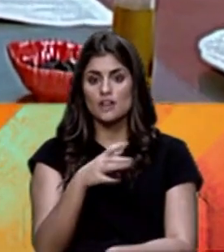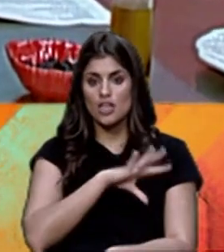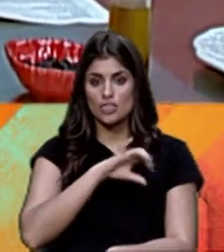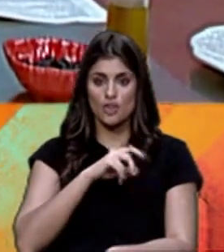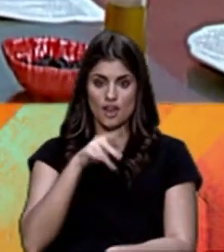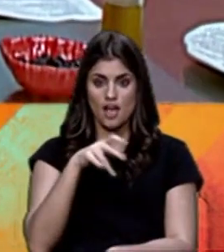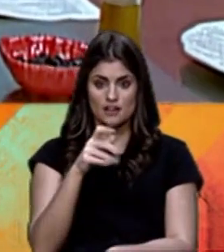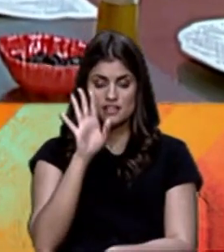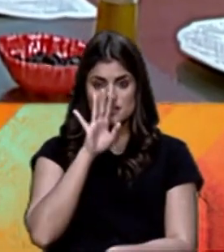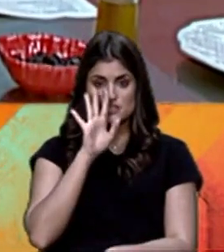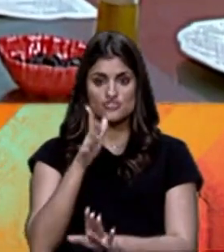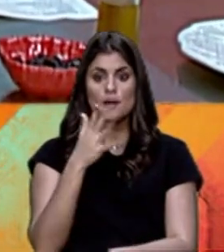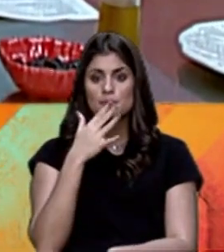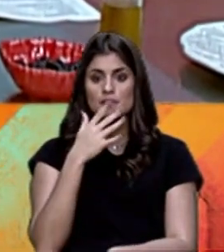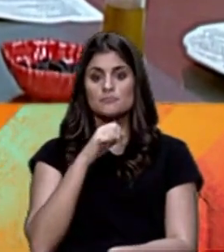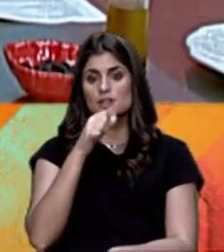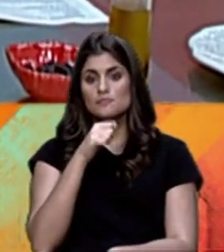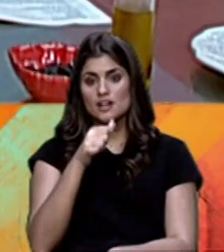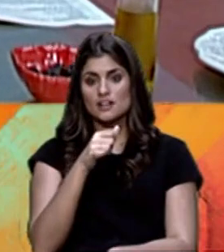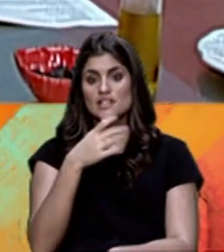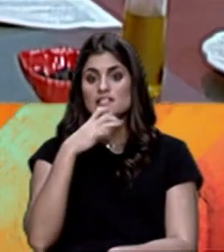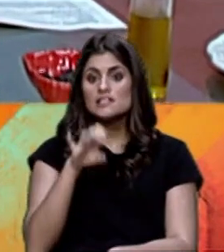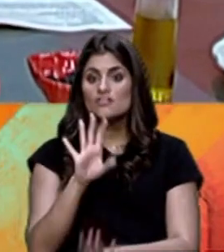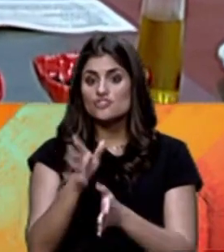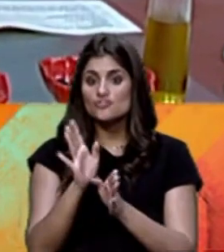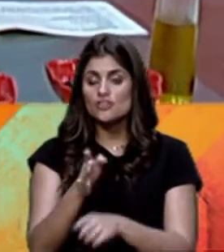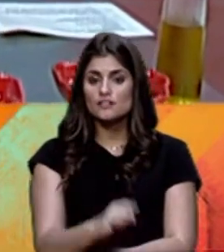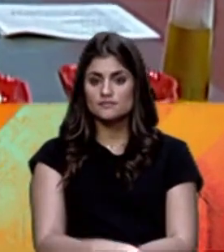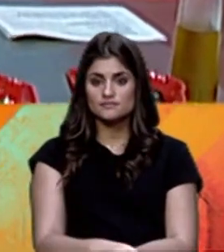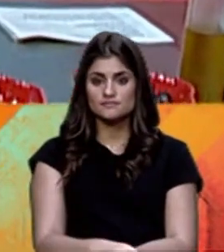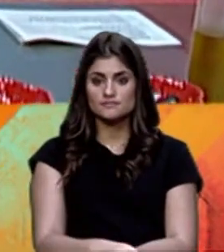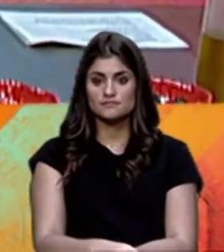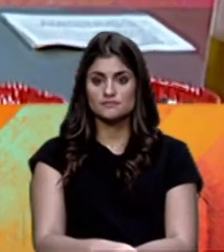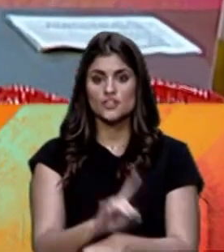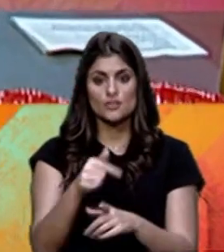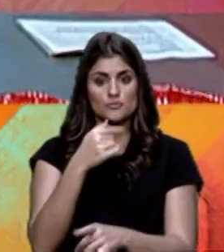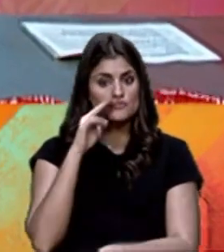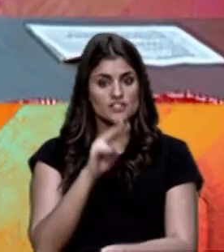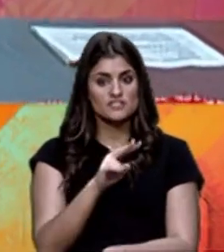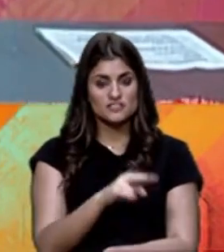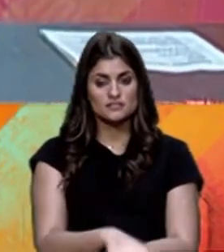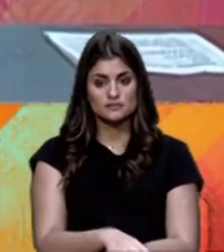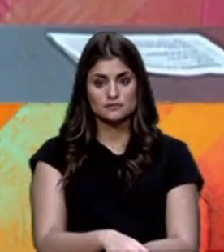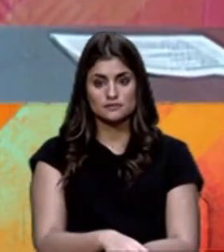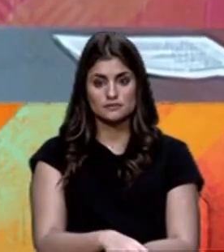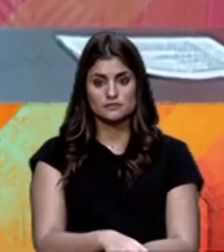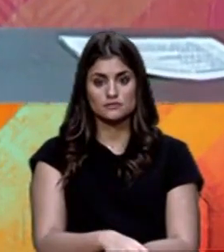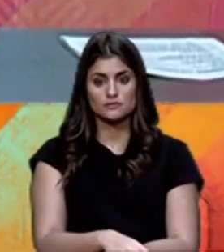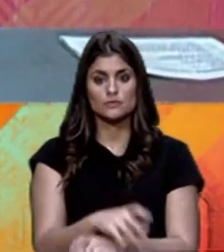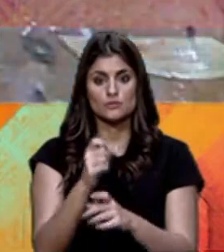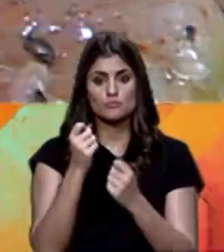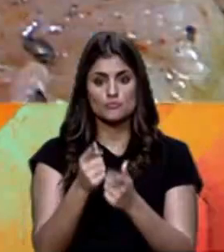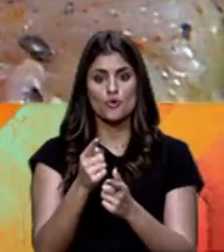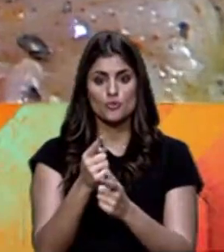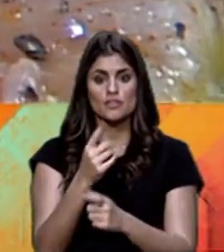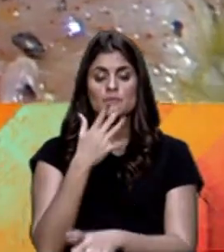se já tinha posto pimenta. Ainda não, bem parecia. E sal, já tinha sal? Já? Eu depois retifico. Vou acrescentar a pimenta porque ainda